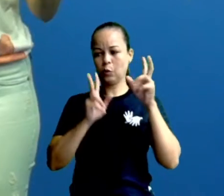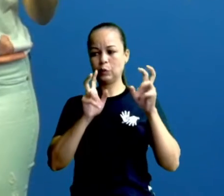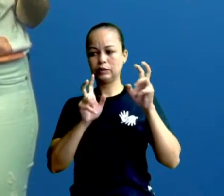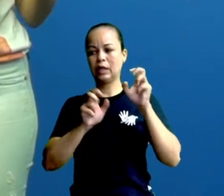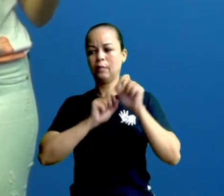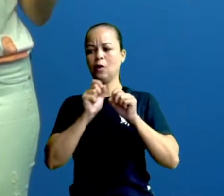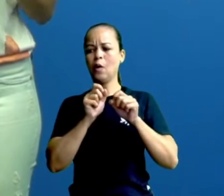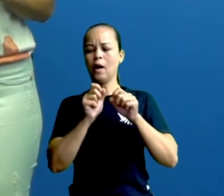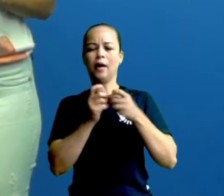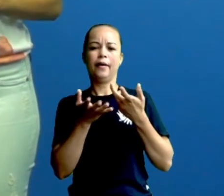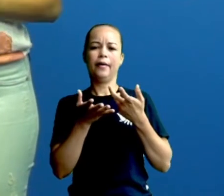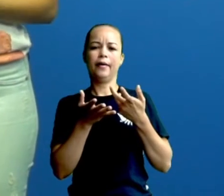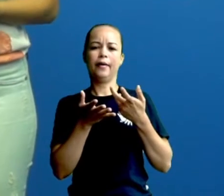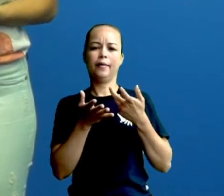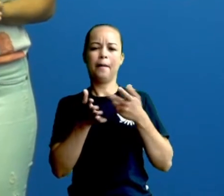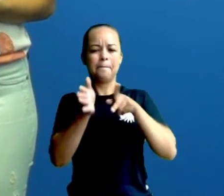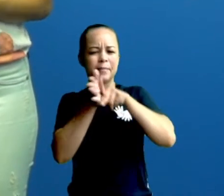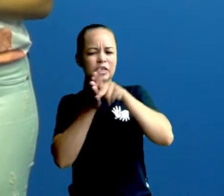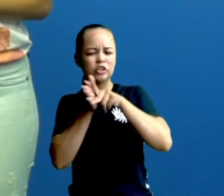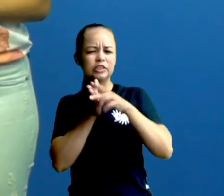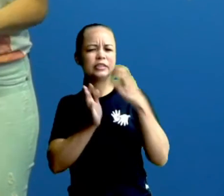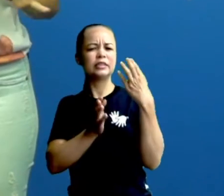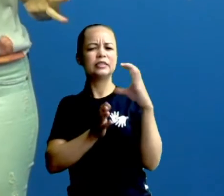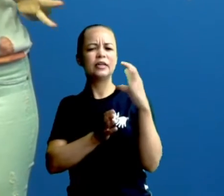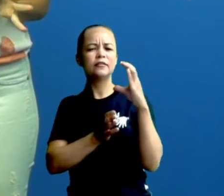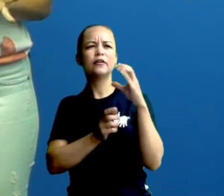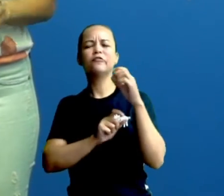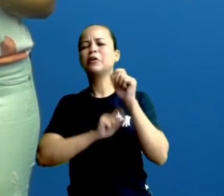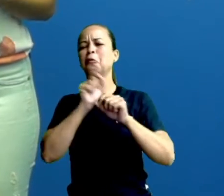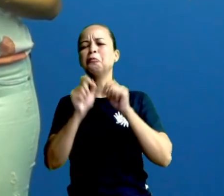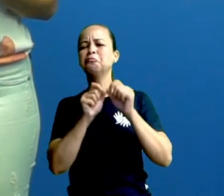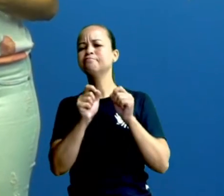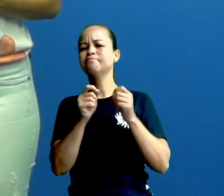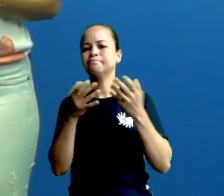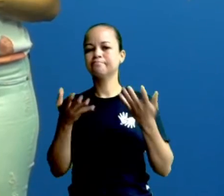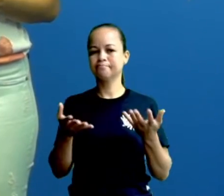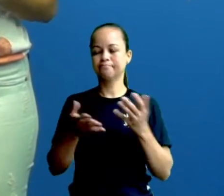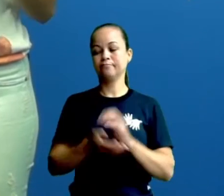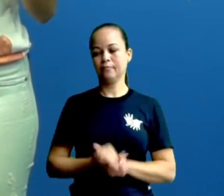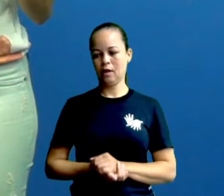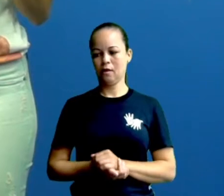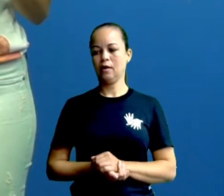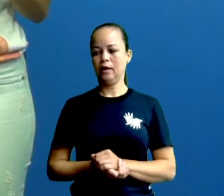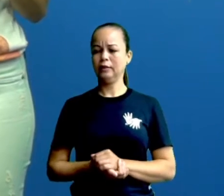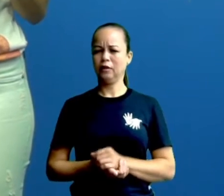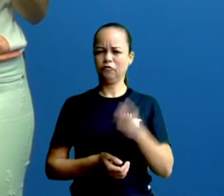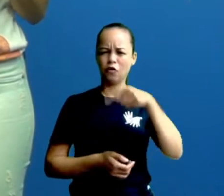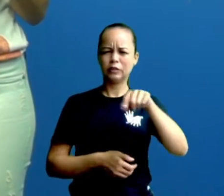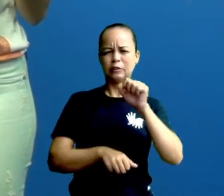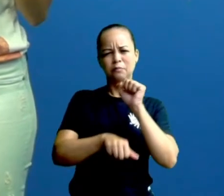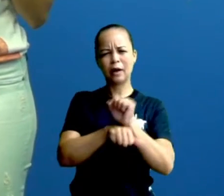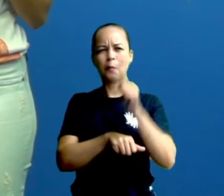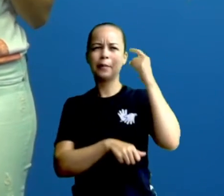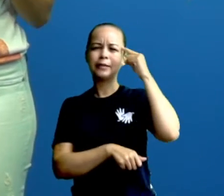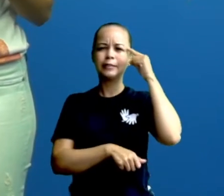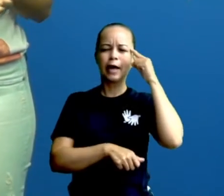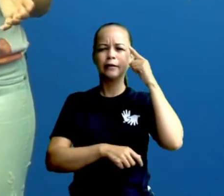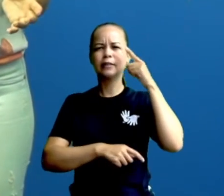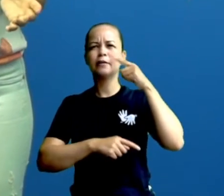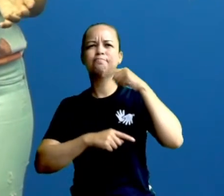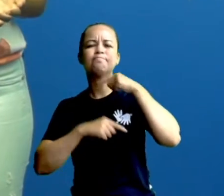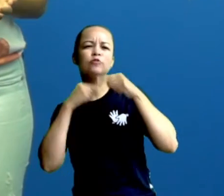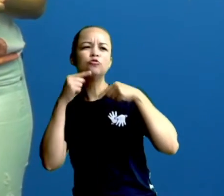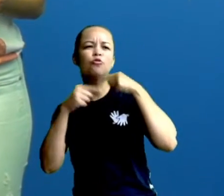então? Vocês já pararam para pensar que hoje é muito comum para a gente ter alguma dúvida e falar